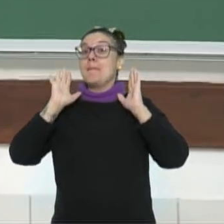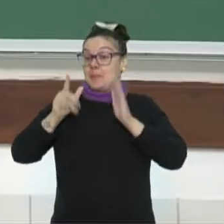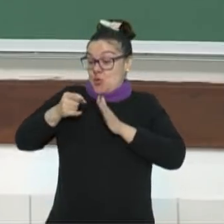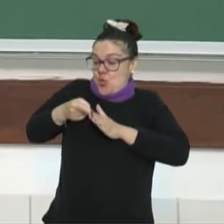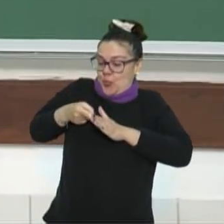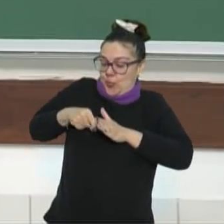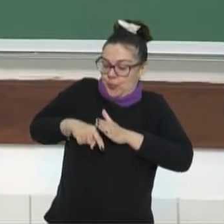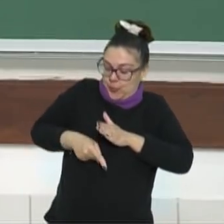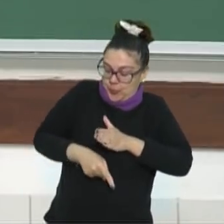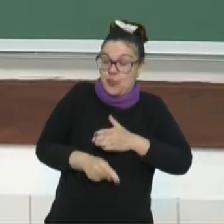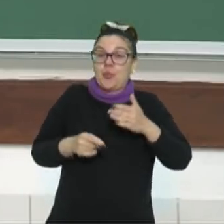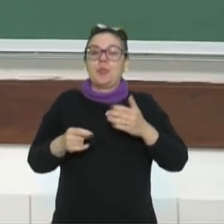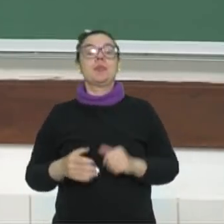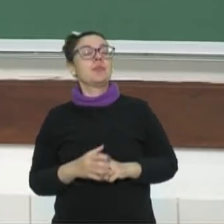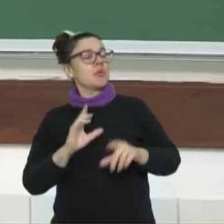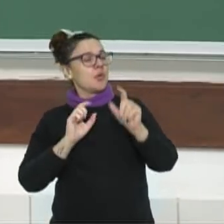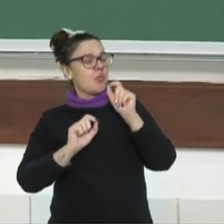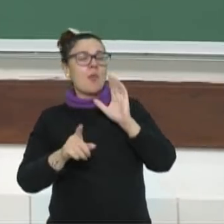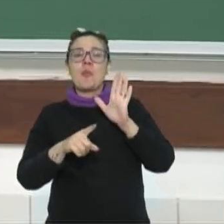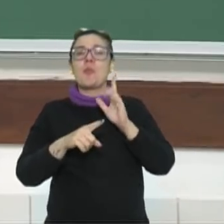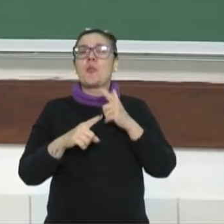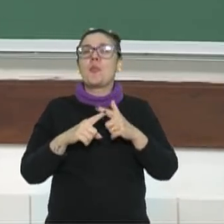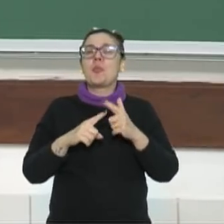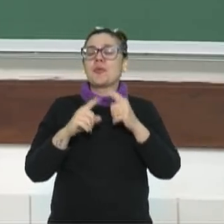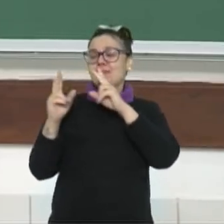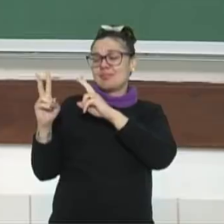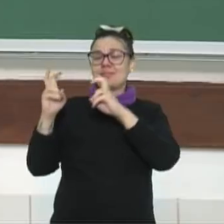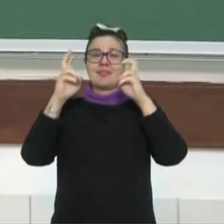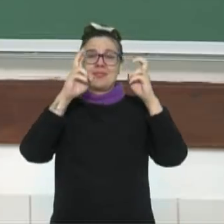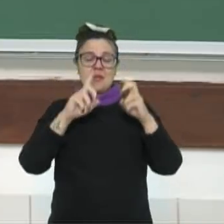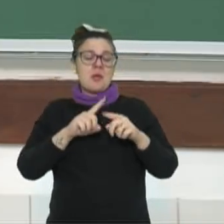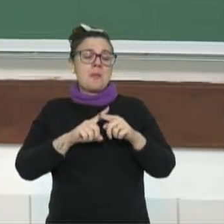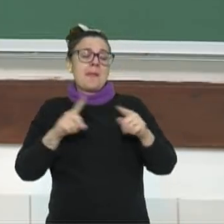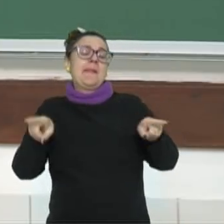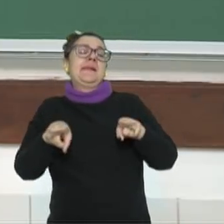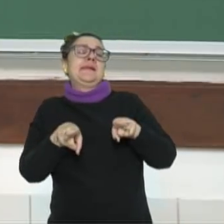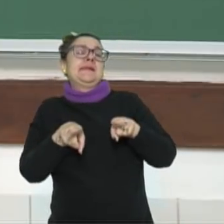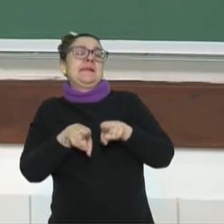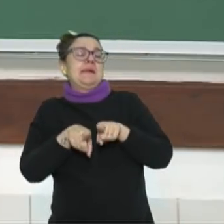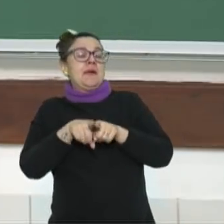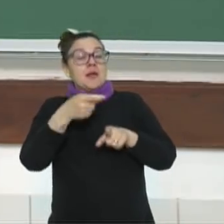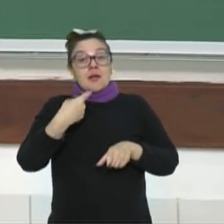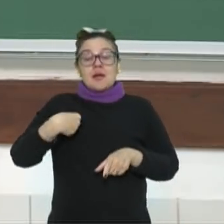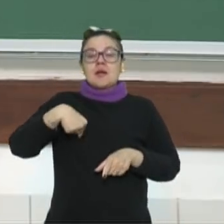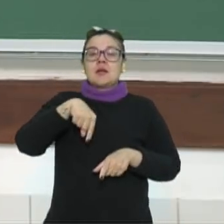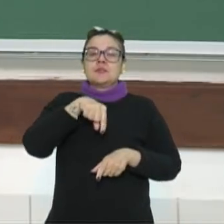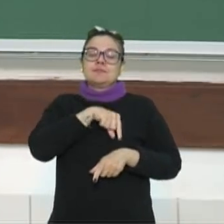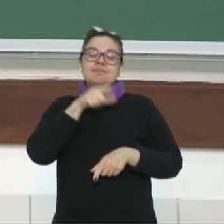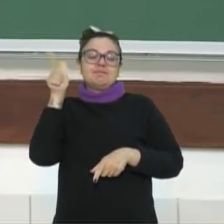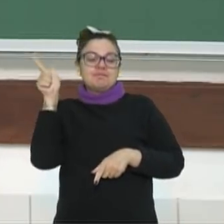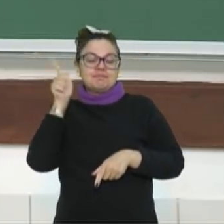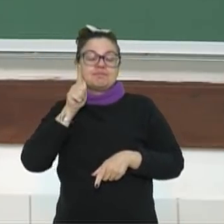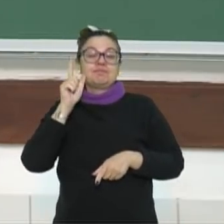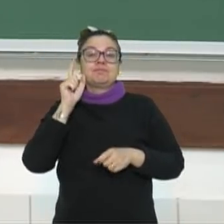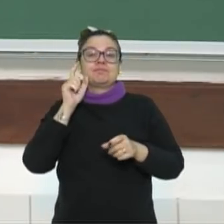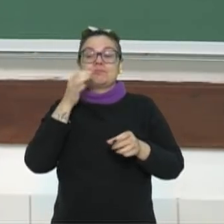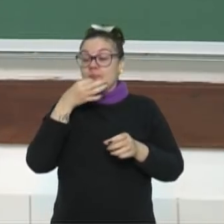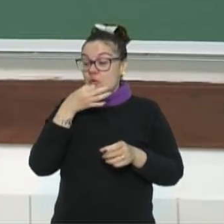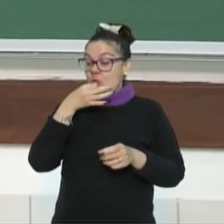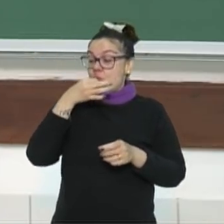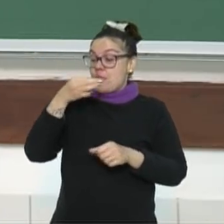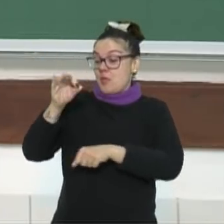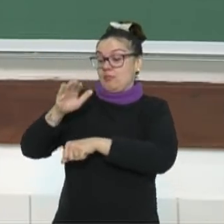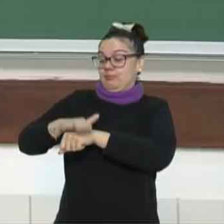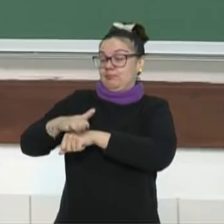gente viu até agora. Não só pelos temas em si, mas justamente para que nós tenhamos um novo ponto de vista e